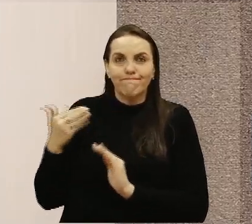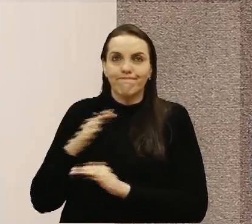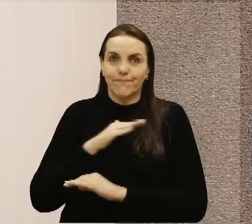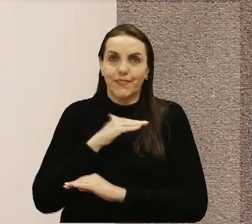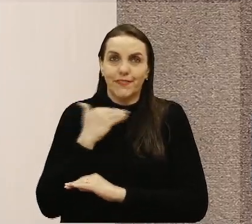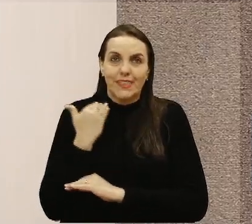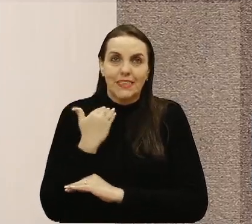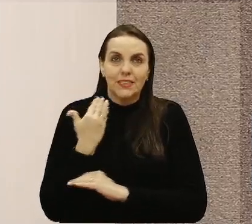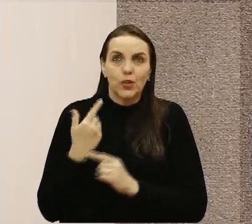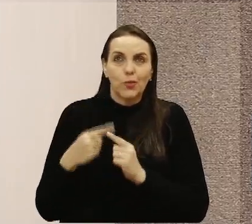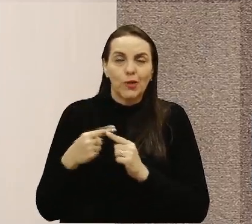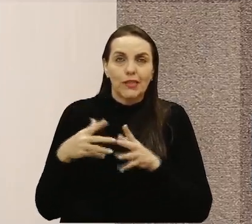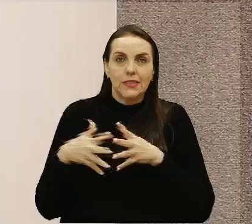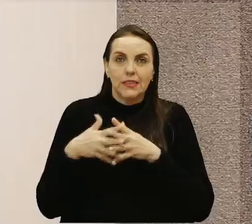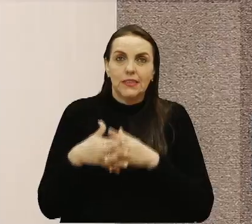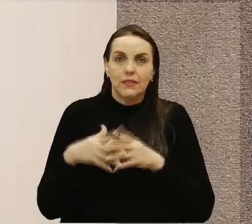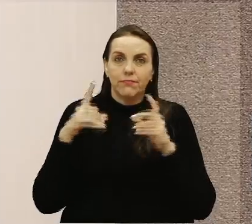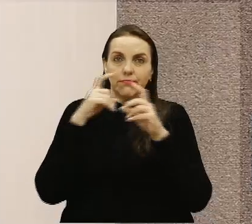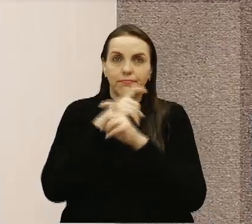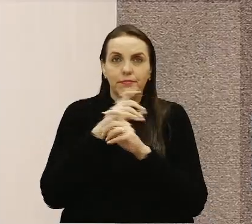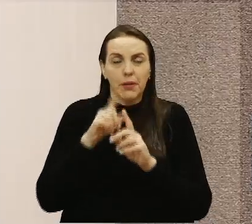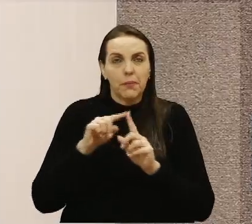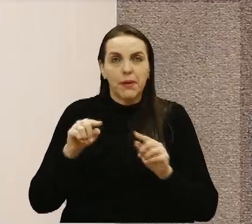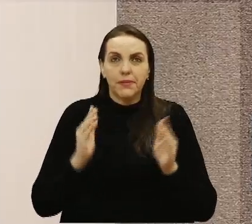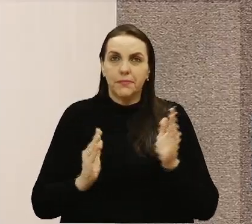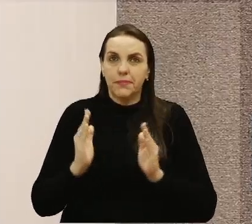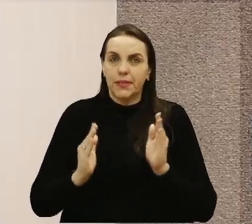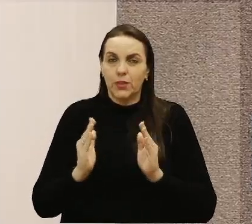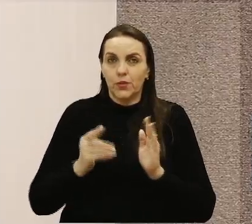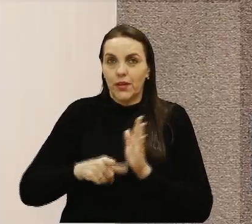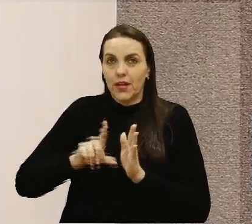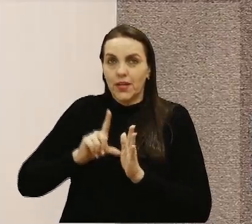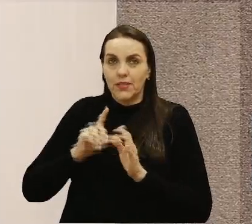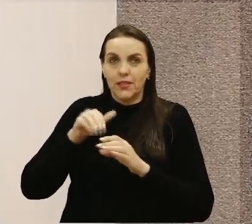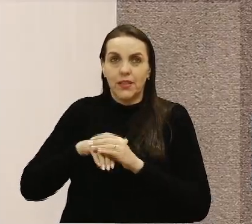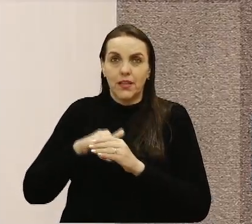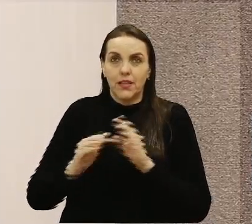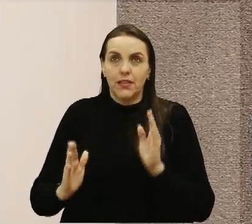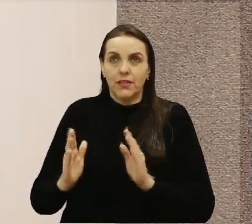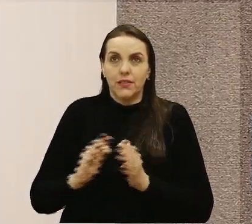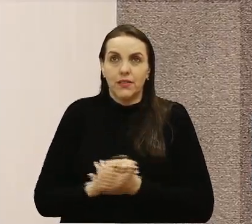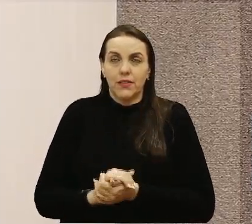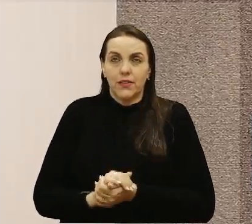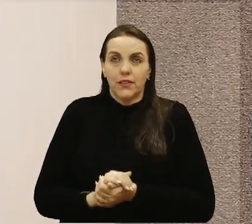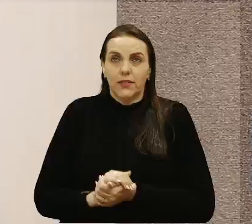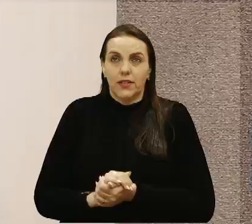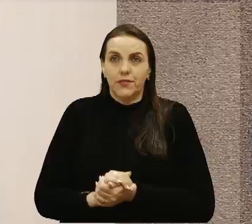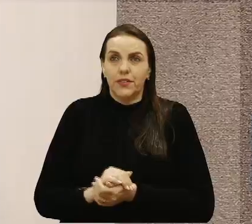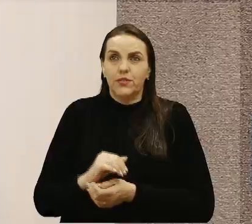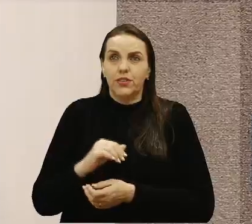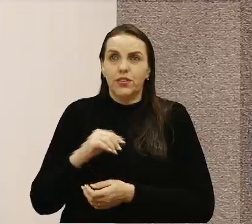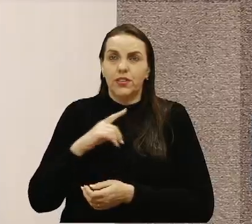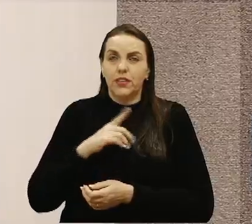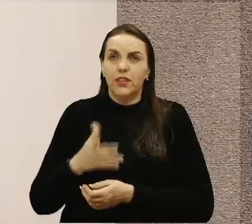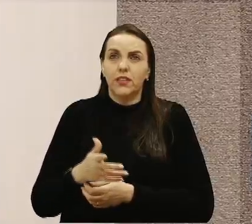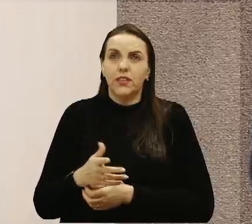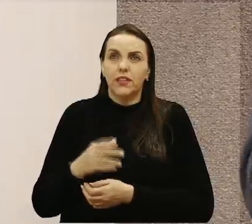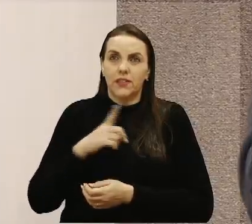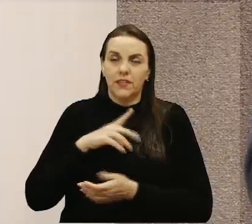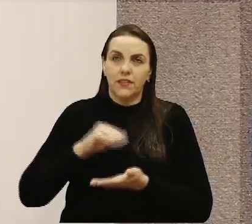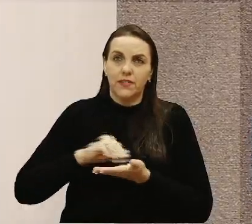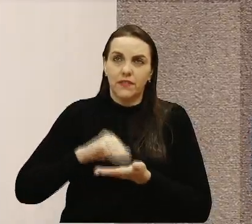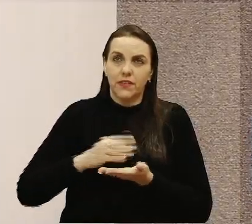de toda a complexidade aí, mas era um período pré-eleitoral, eleitoral acho que já era, na verdade, e nós, enfim, faz